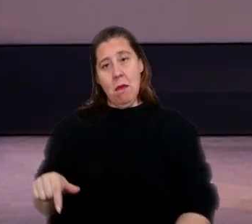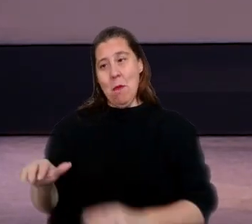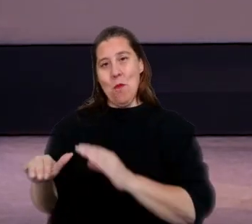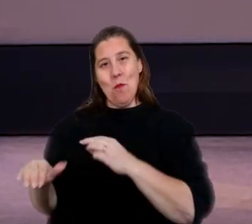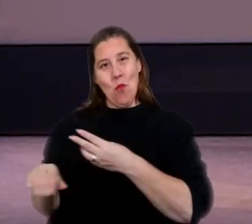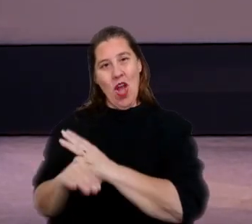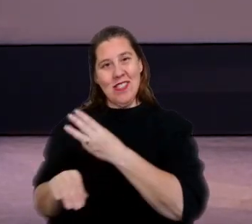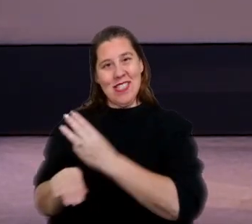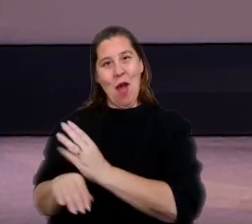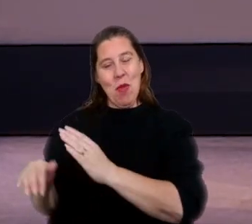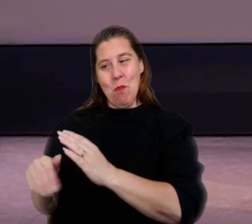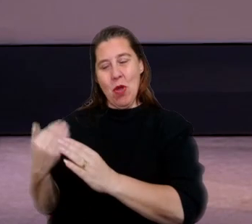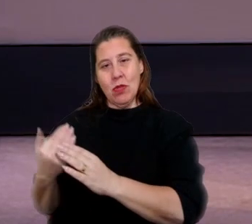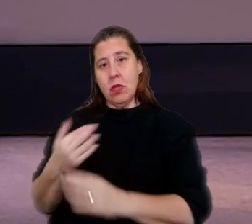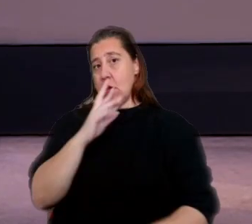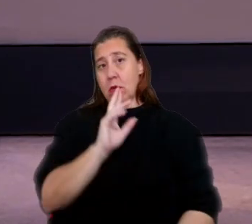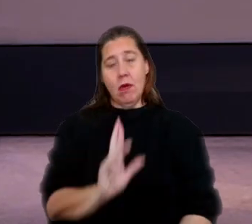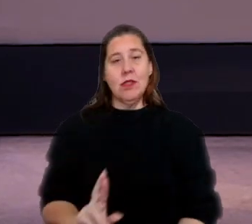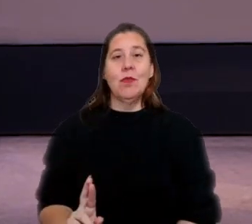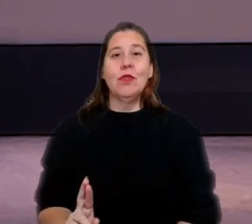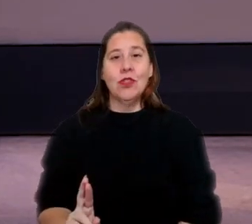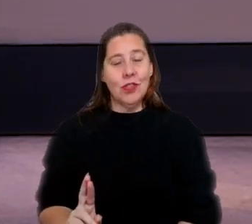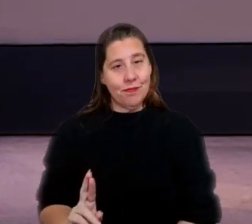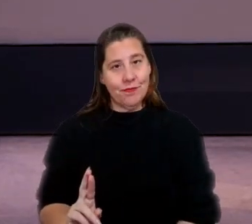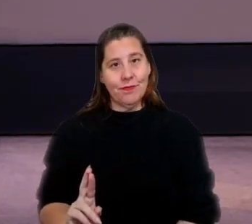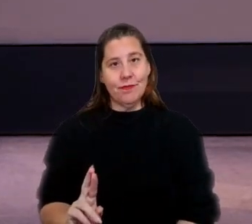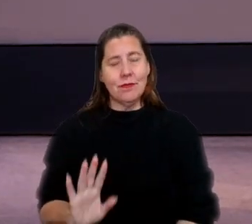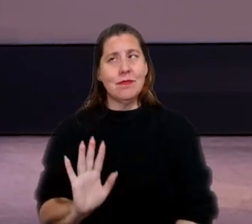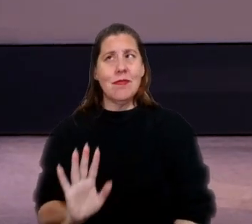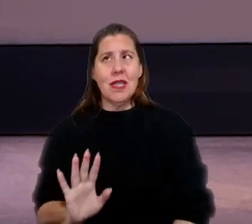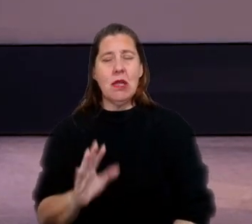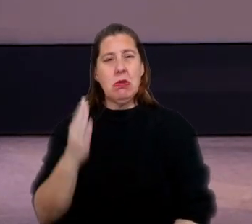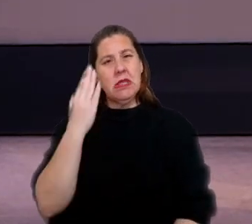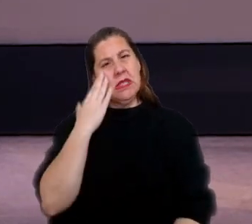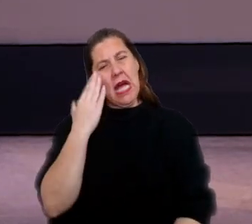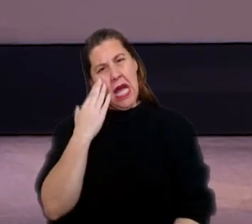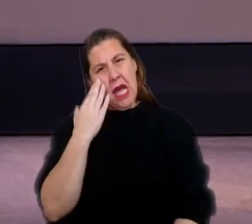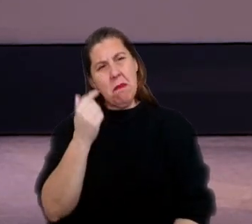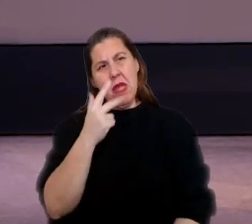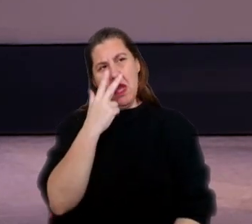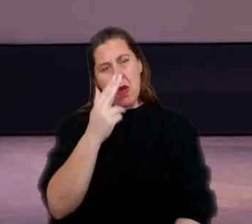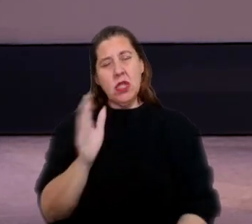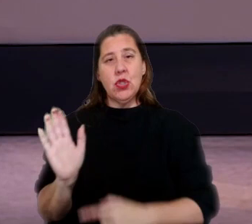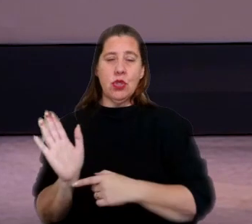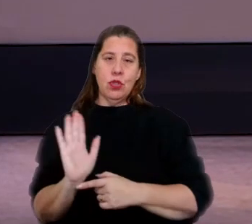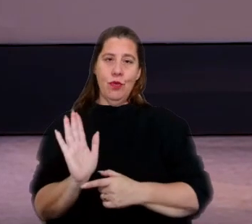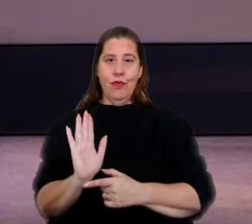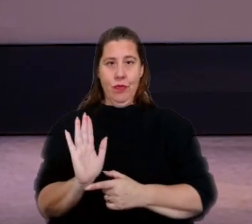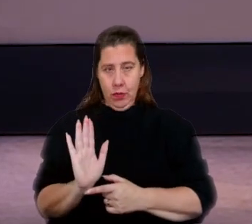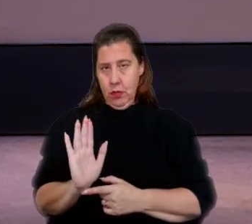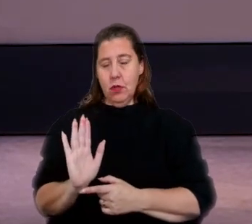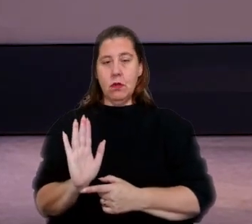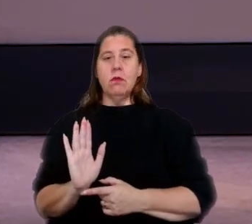ele me mandou um WhatsApp e eu não respondi. Então, sabe, eu acho que o